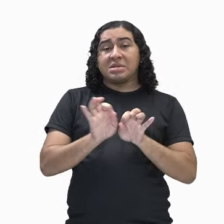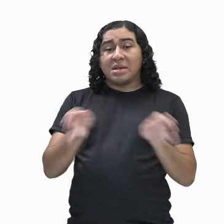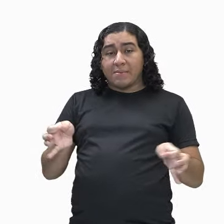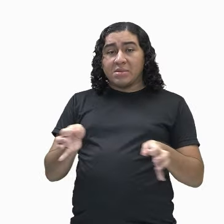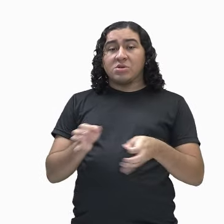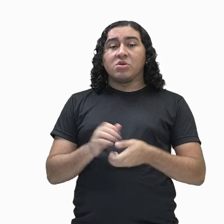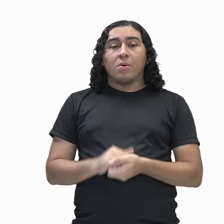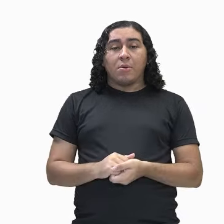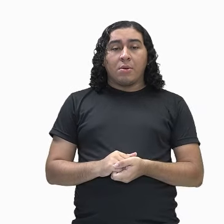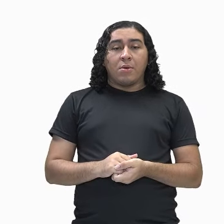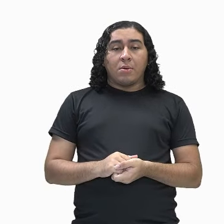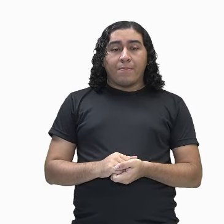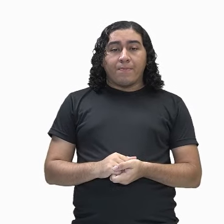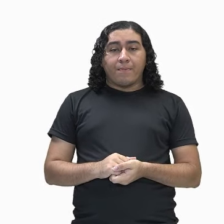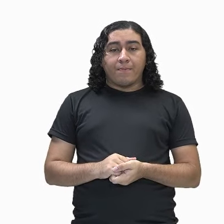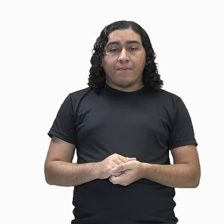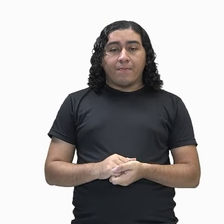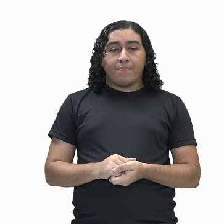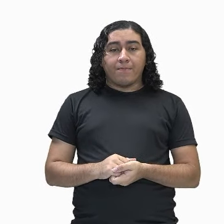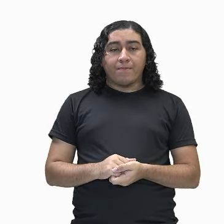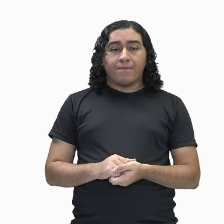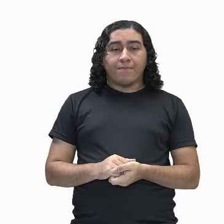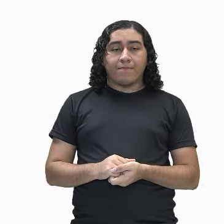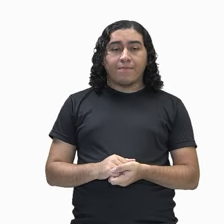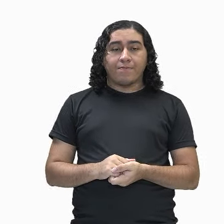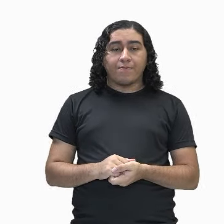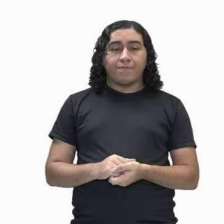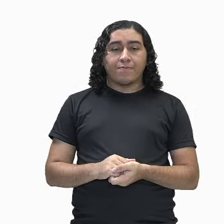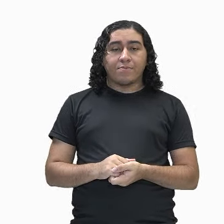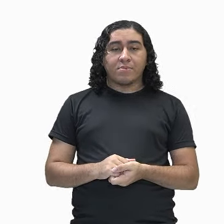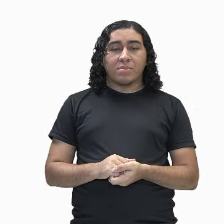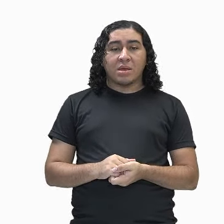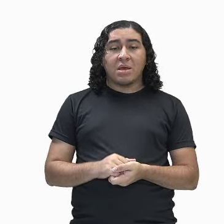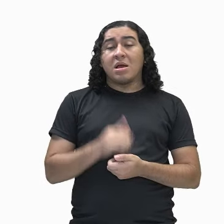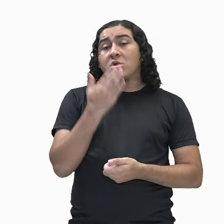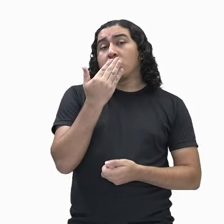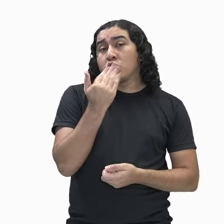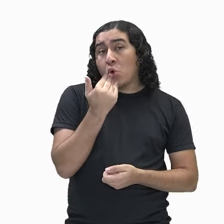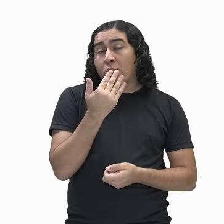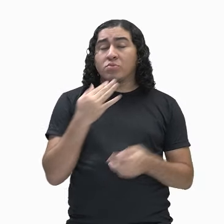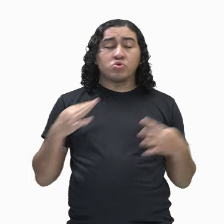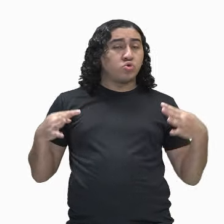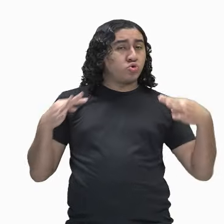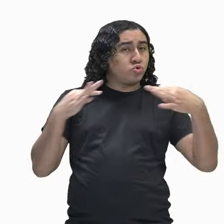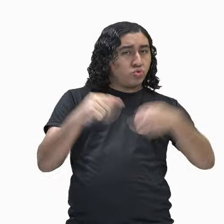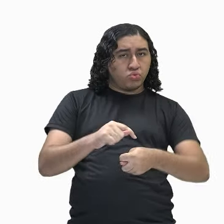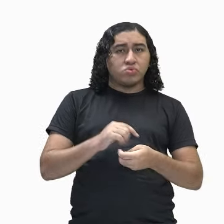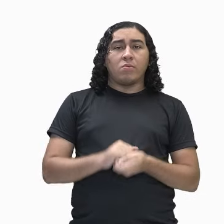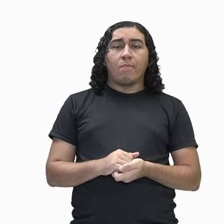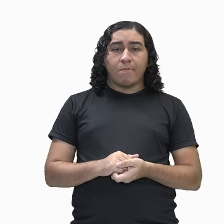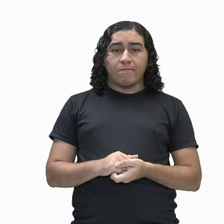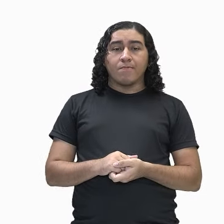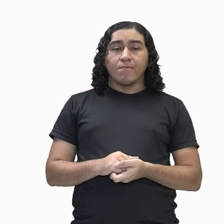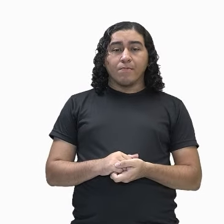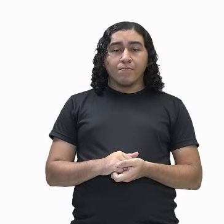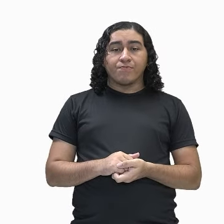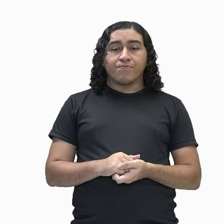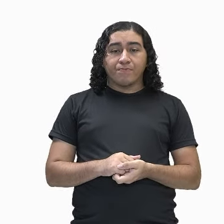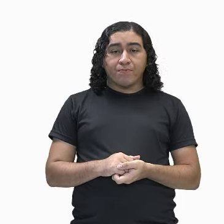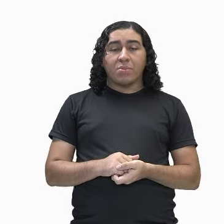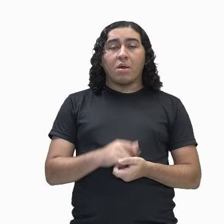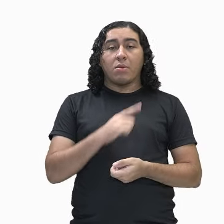por esse sistema. Quanto ao digestório, ele é completo, né? Quando a gente fala de sistema digestório completo, a gente fala que tem